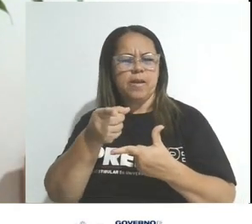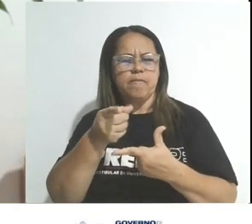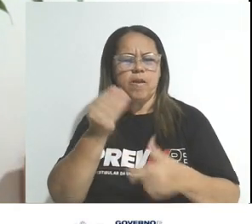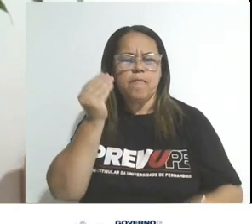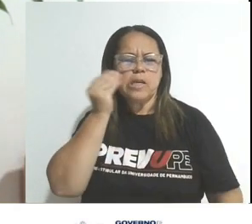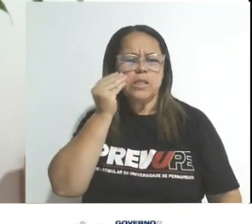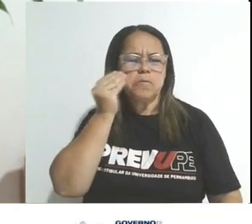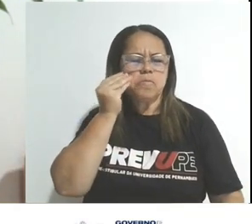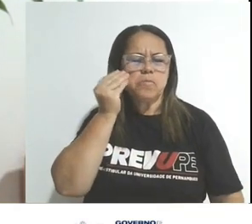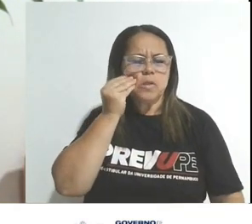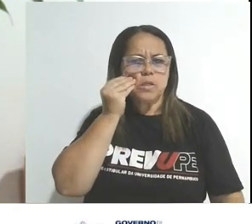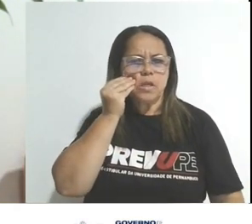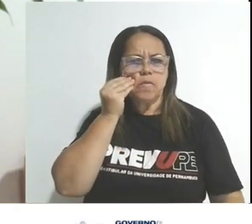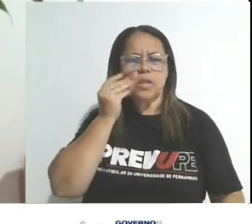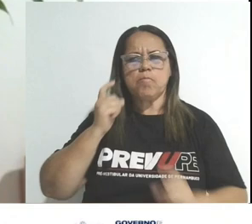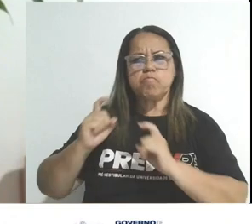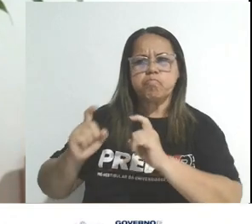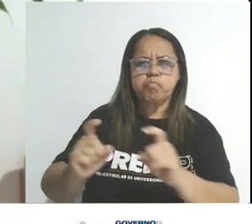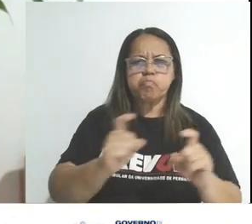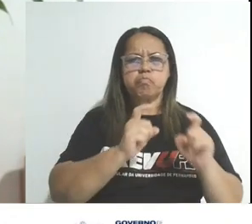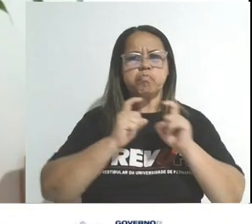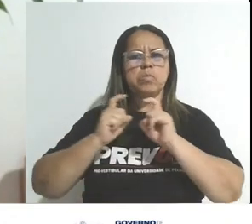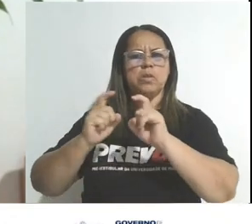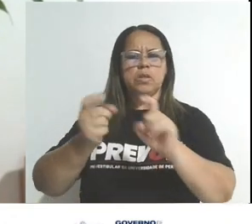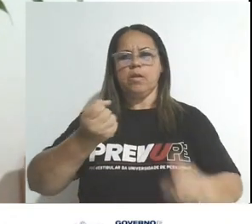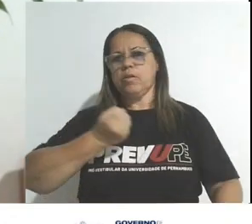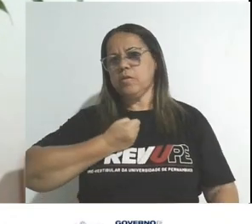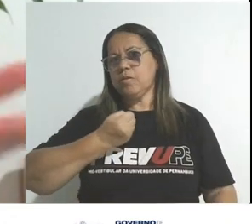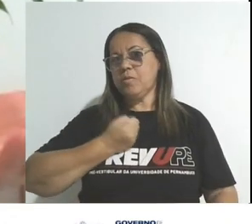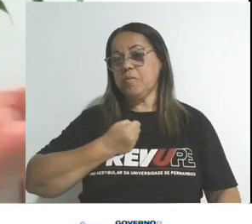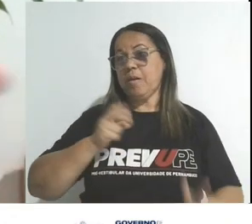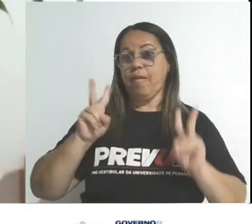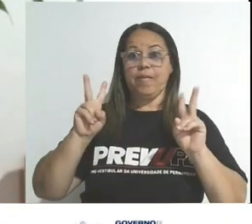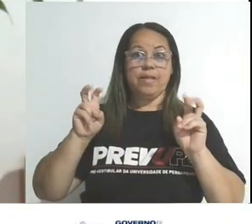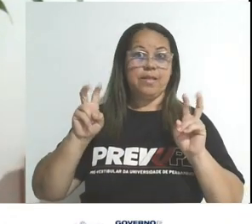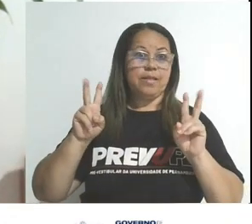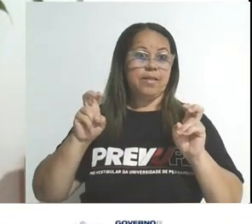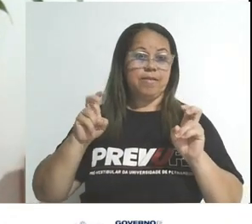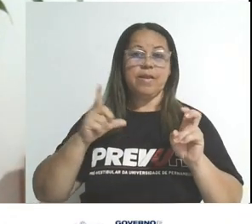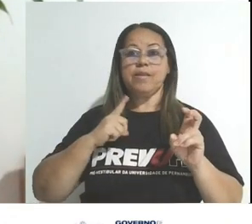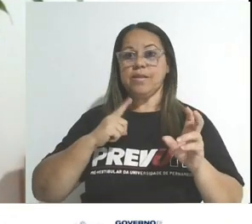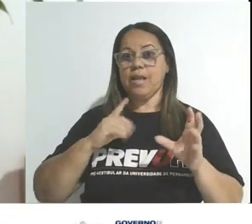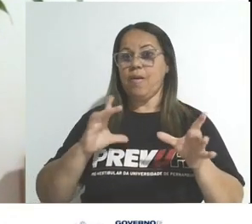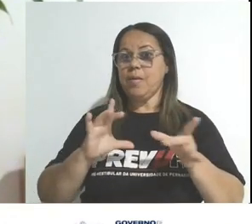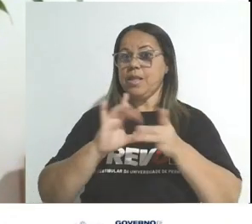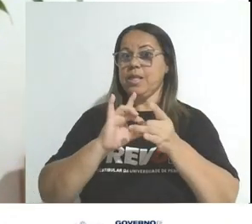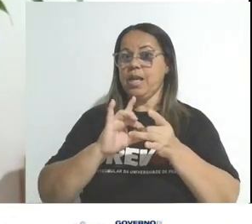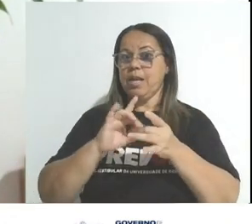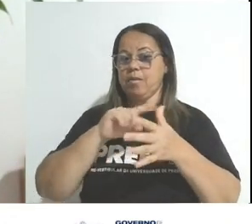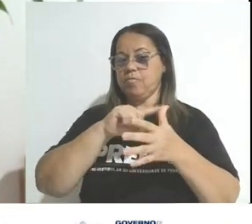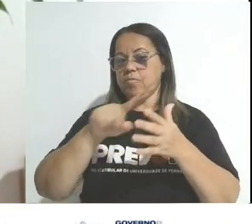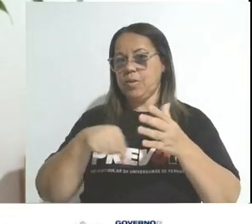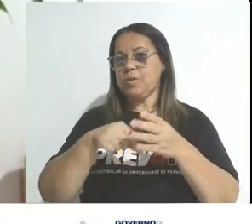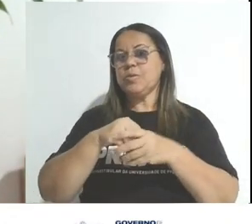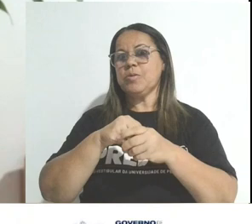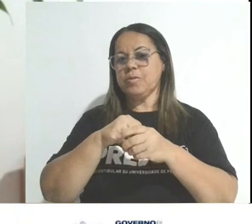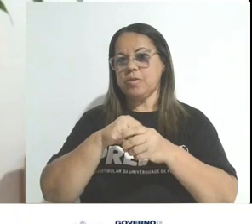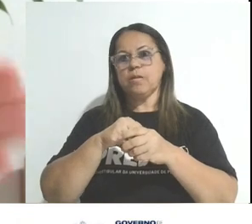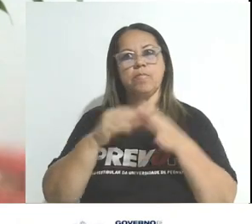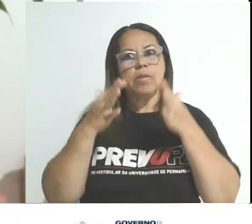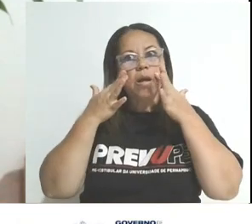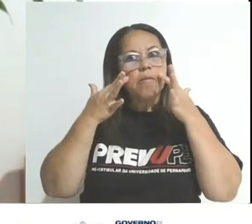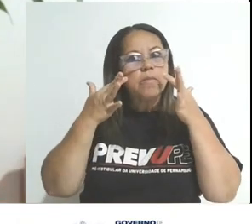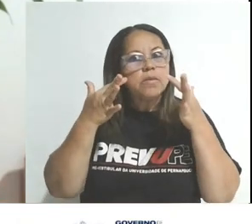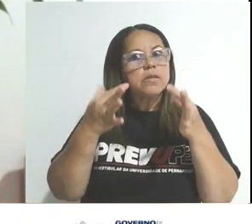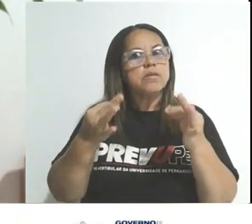essa questão de discutir sobre números é uma unidade temática que transita com os outros. Então sempre muito atento nessa questão